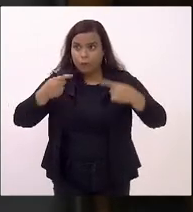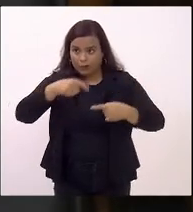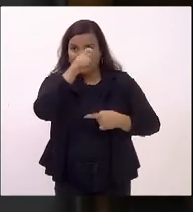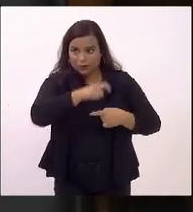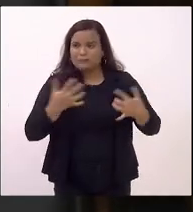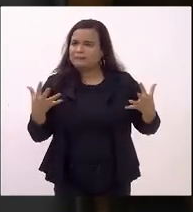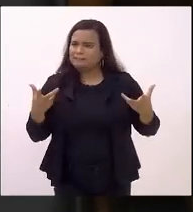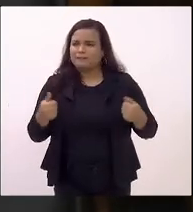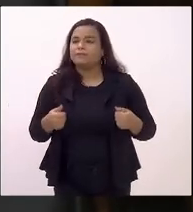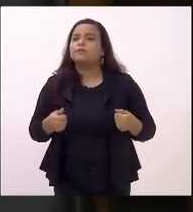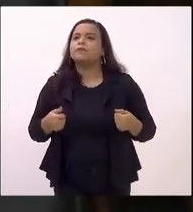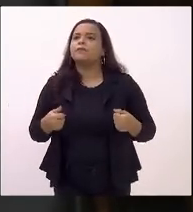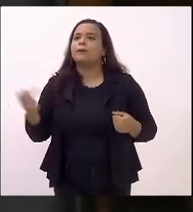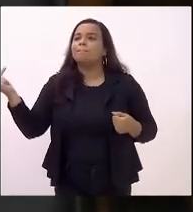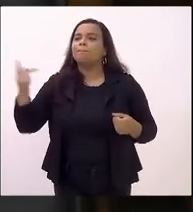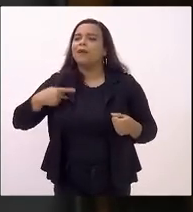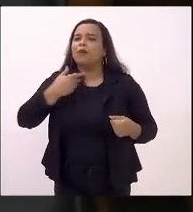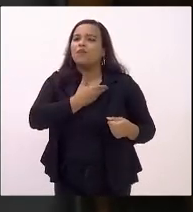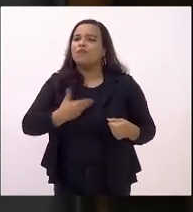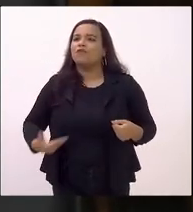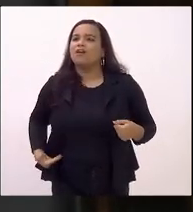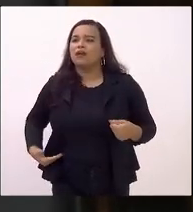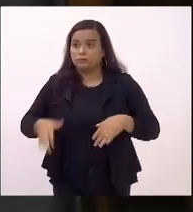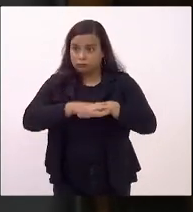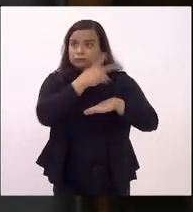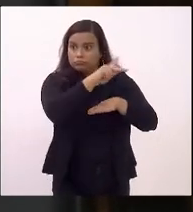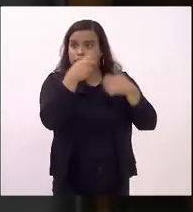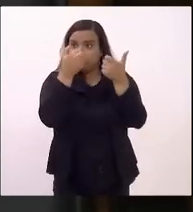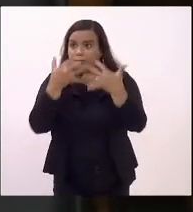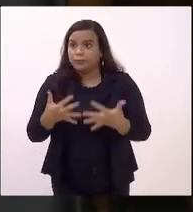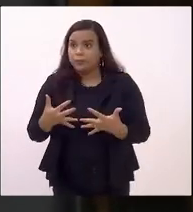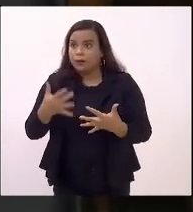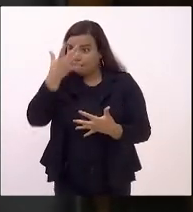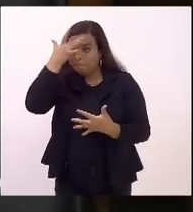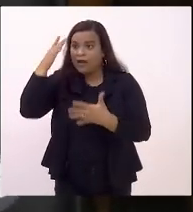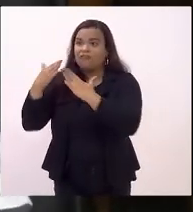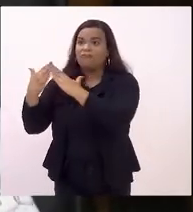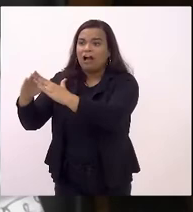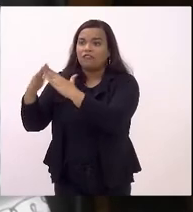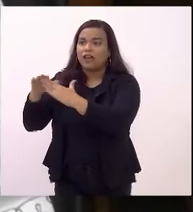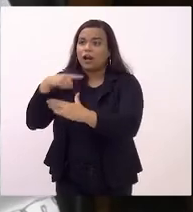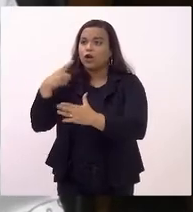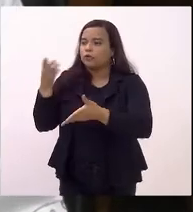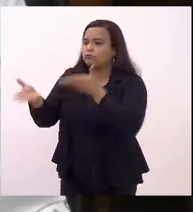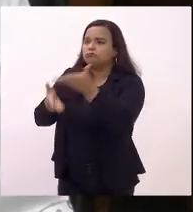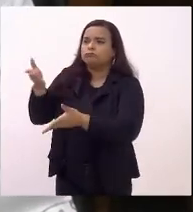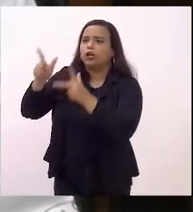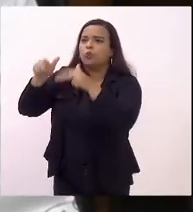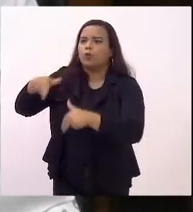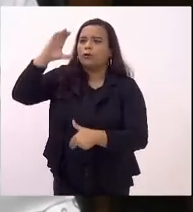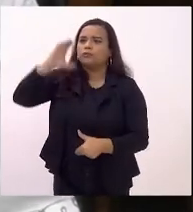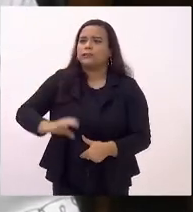político, no meu governo, os favelados serão tratados como cidadãos.